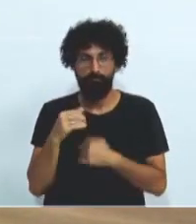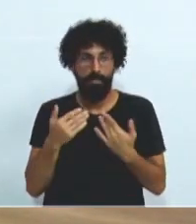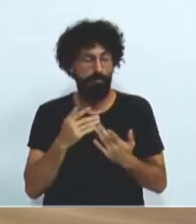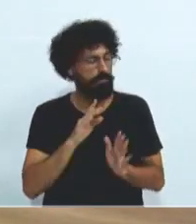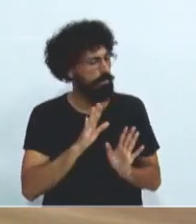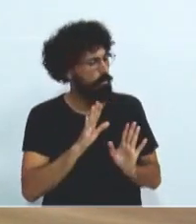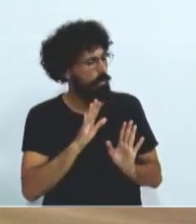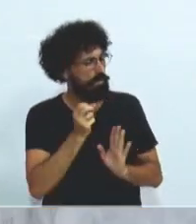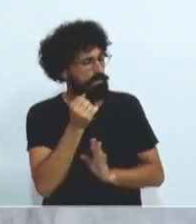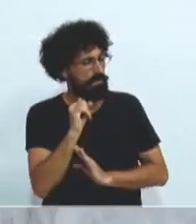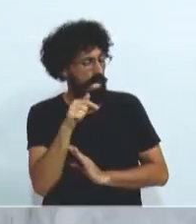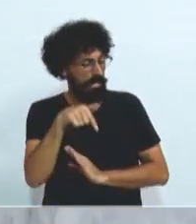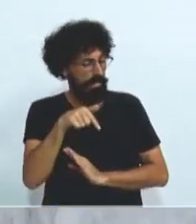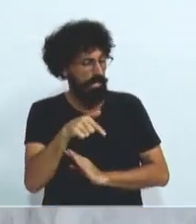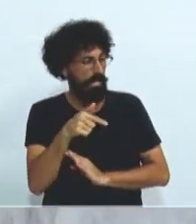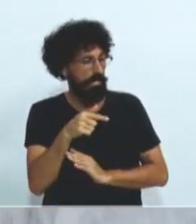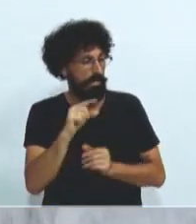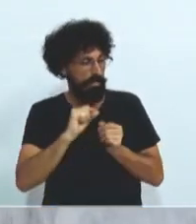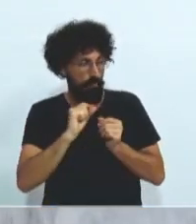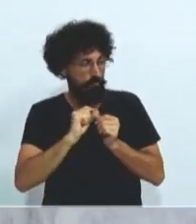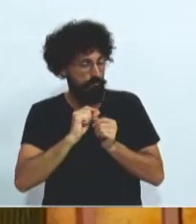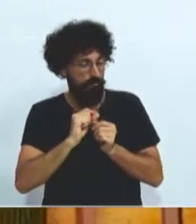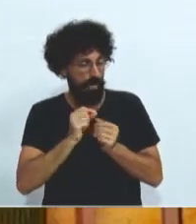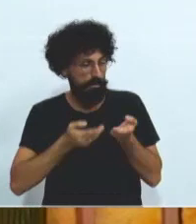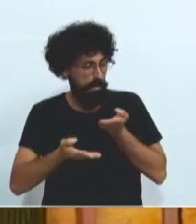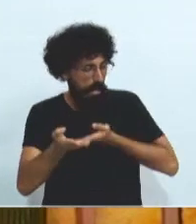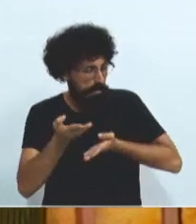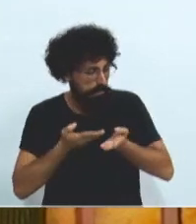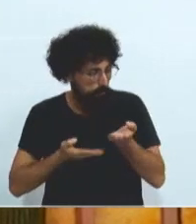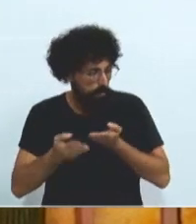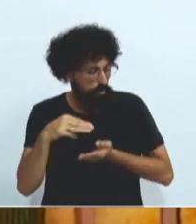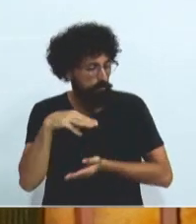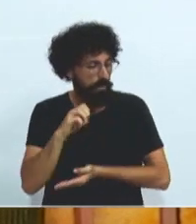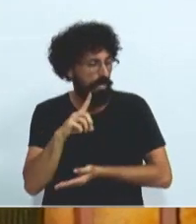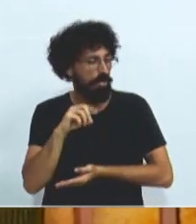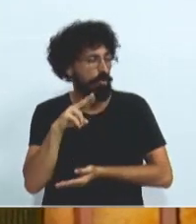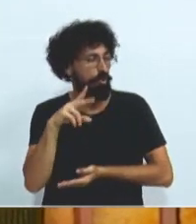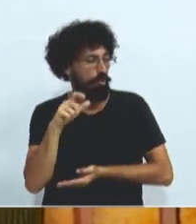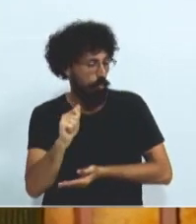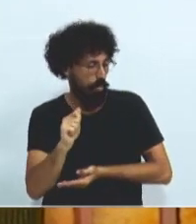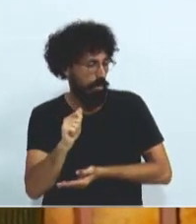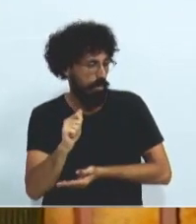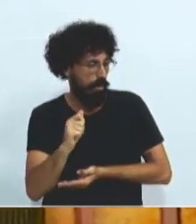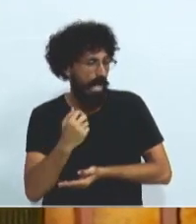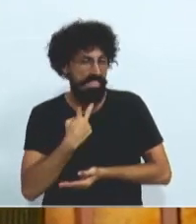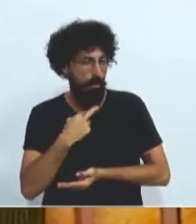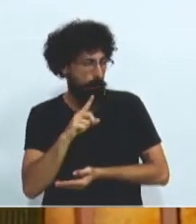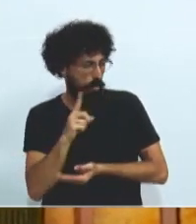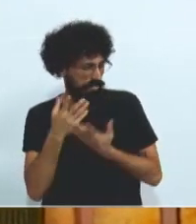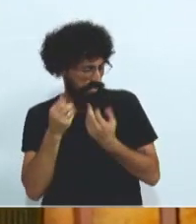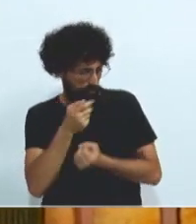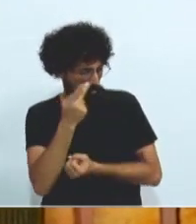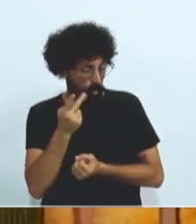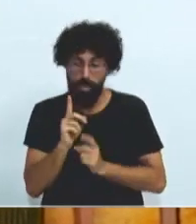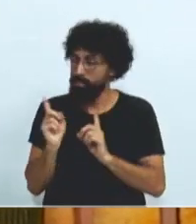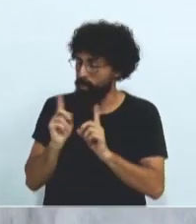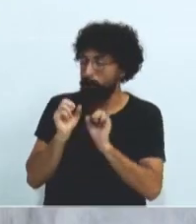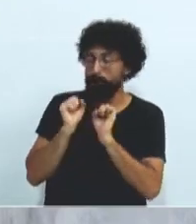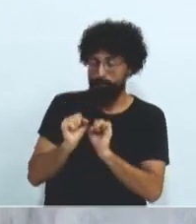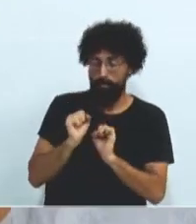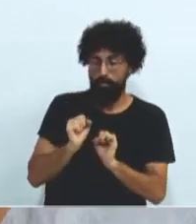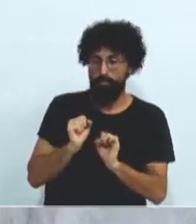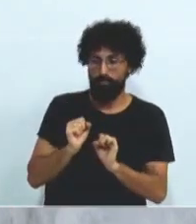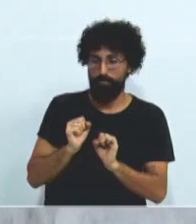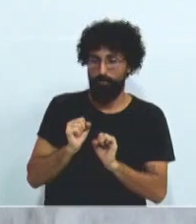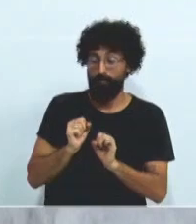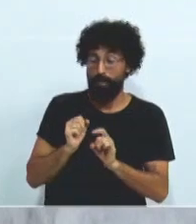não pode captar doadores aqui, né? Ah, de jeito nenhum. Pelo contrário, né? Aí que a gente tem que captar para incentivar. Que a